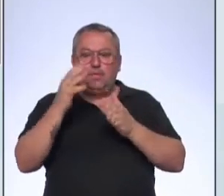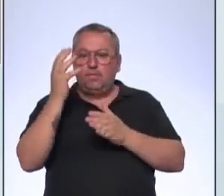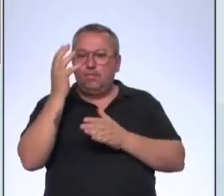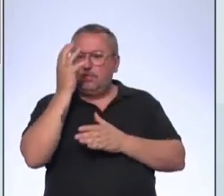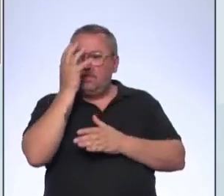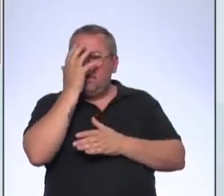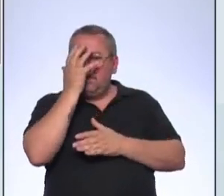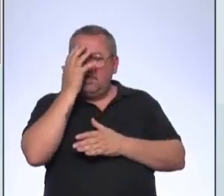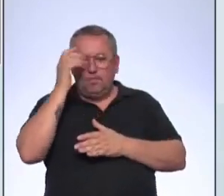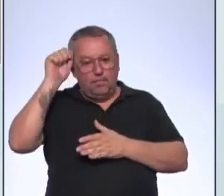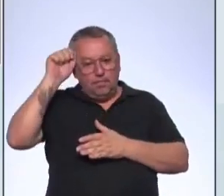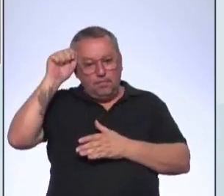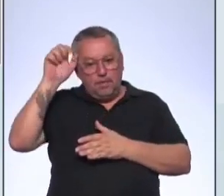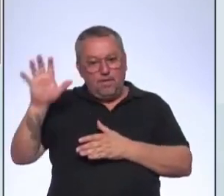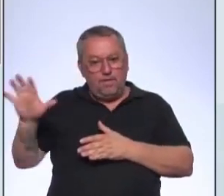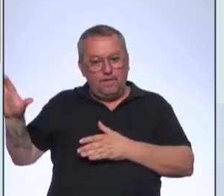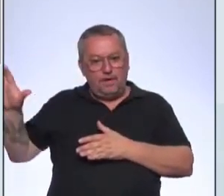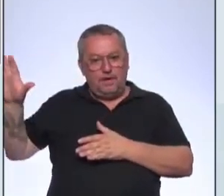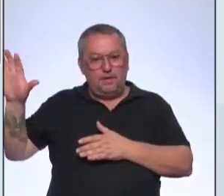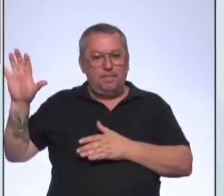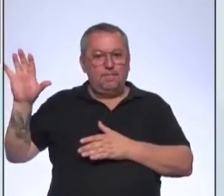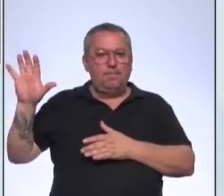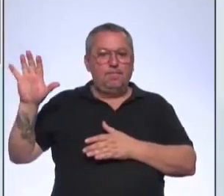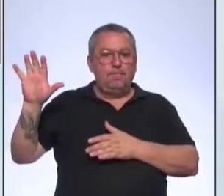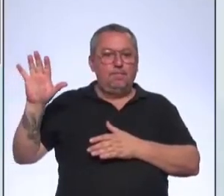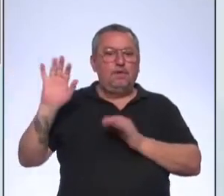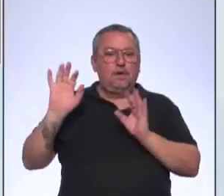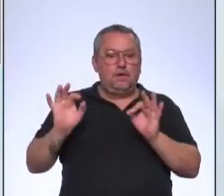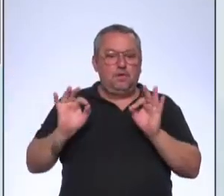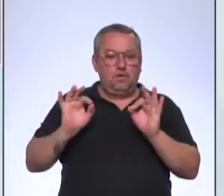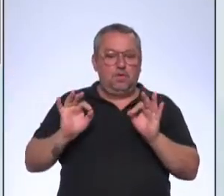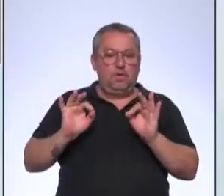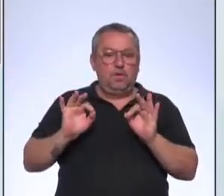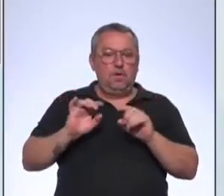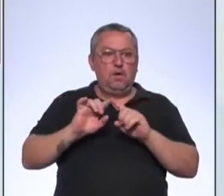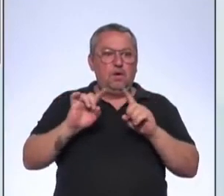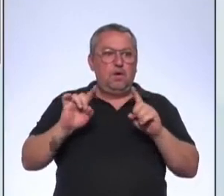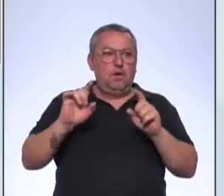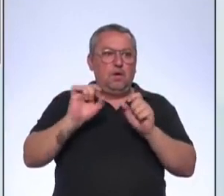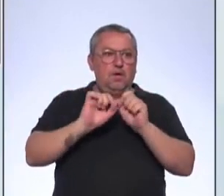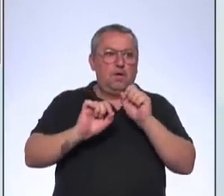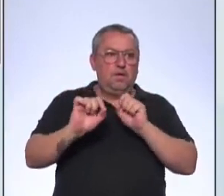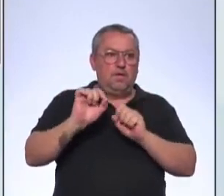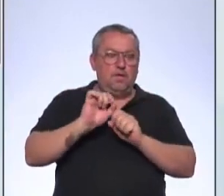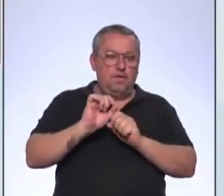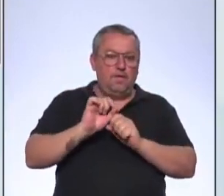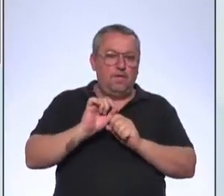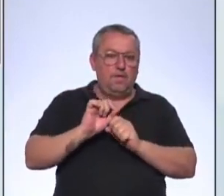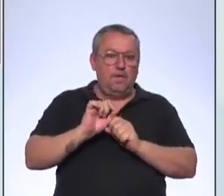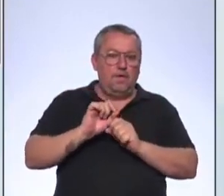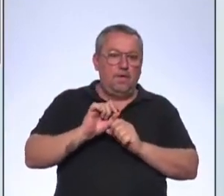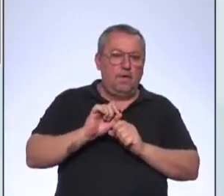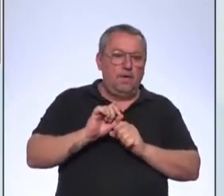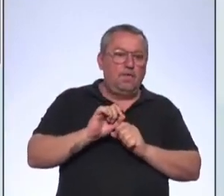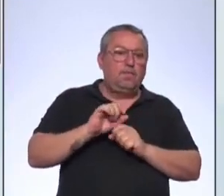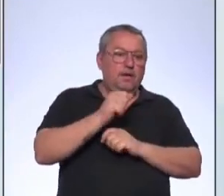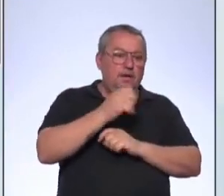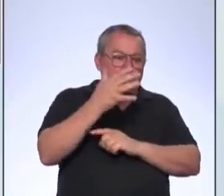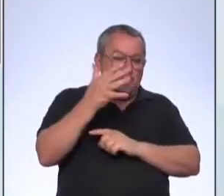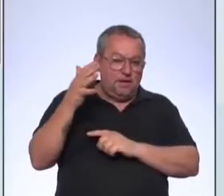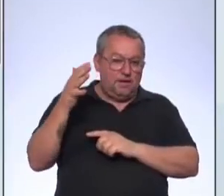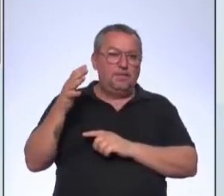máscaras africanas. E é exatamente isso. Elas são construídas ou com